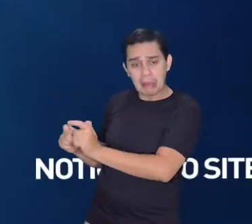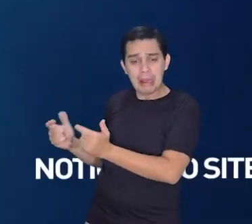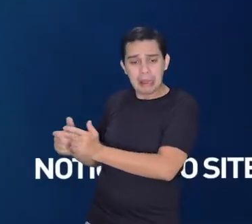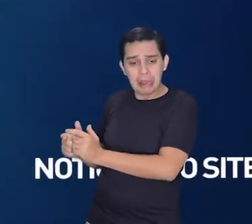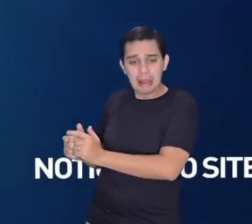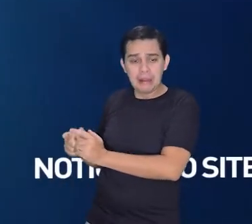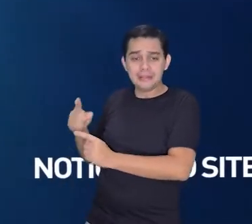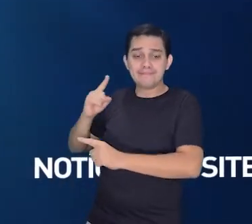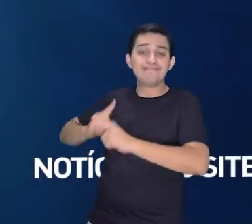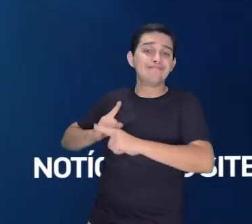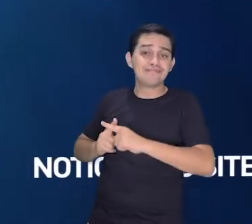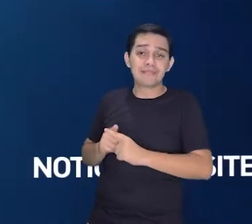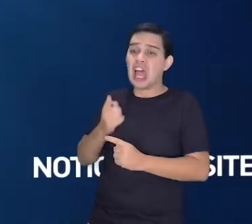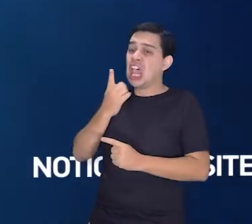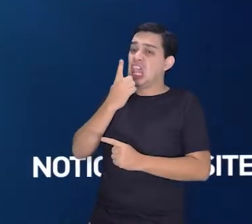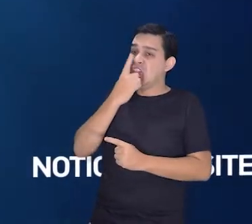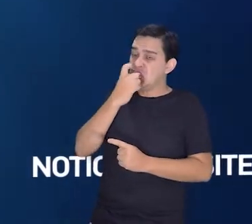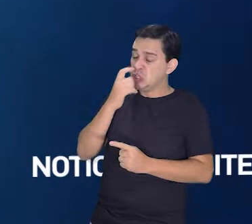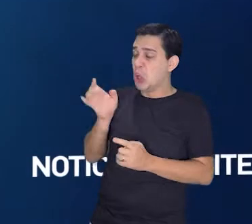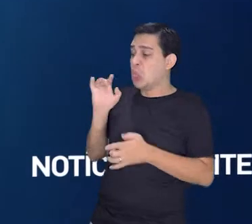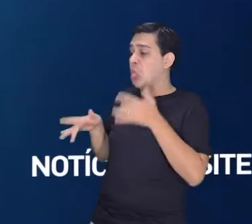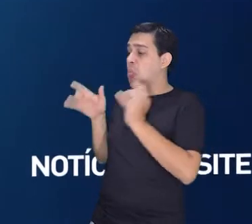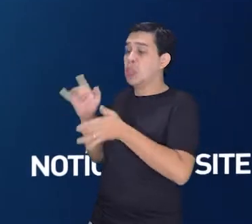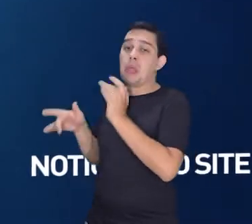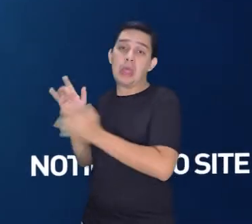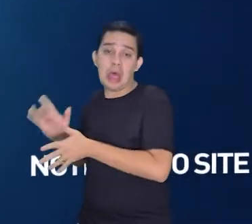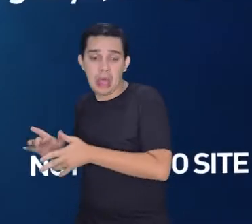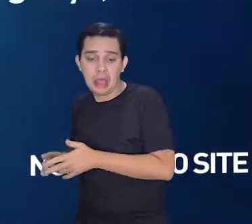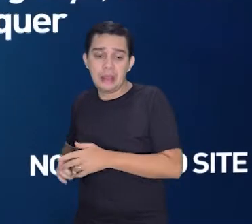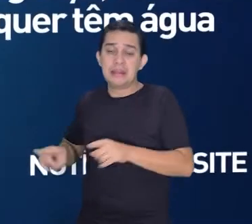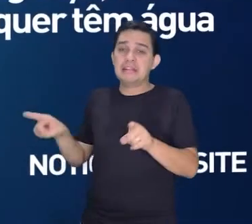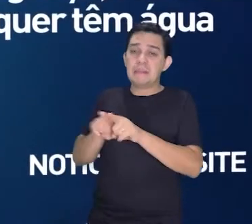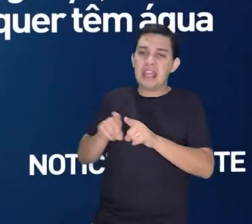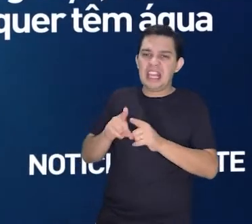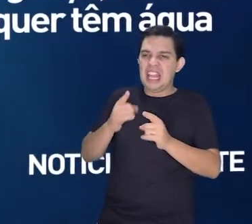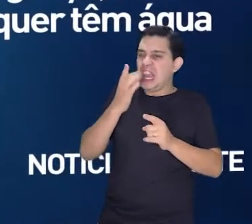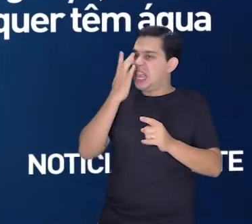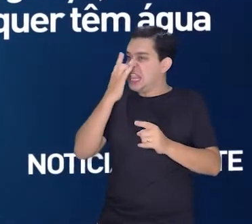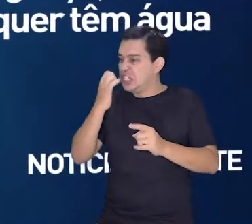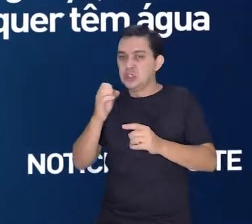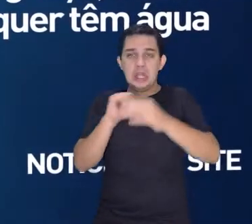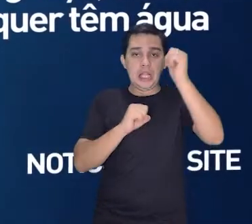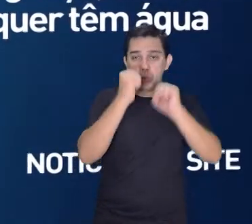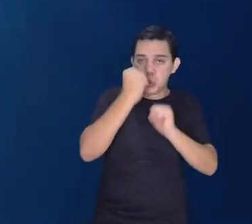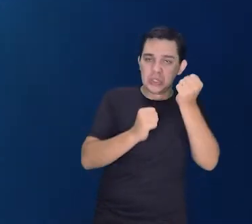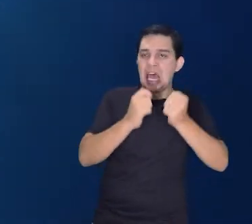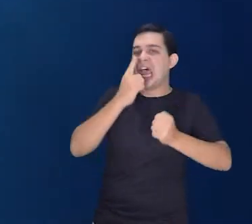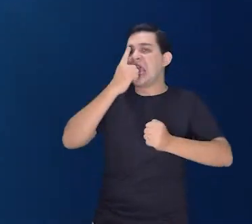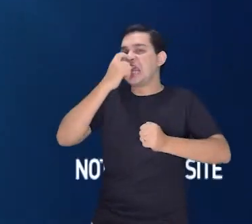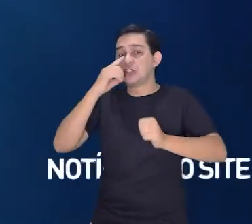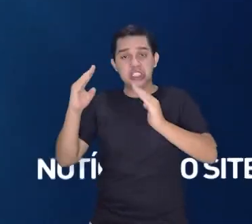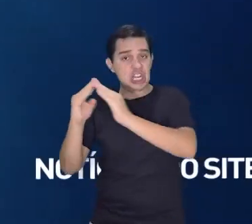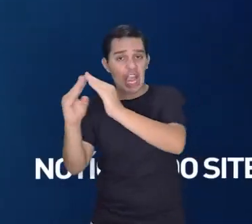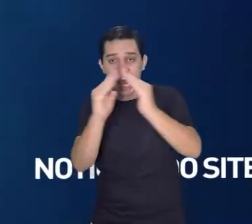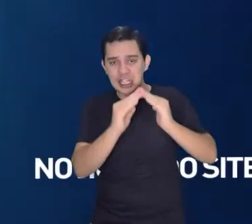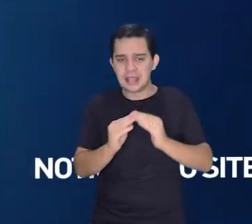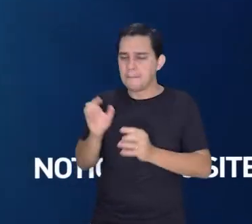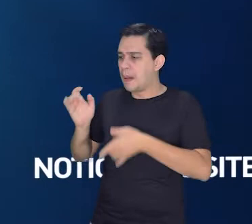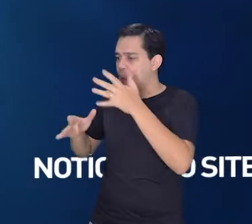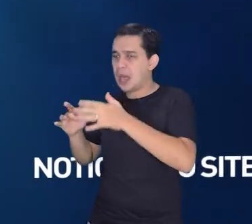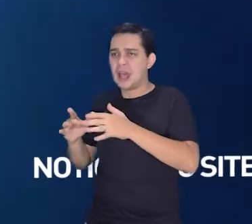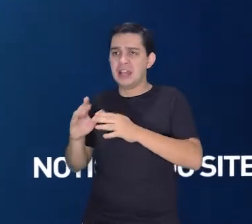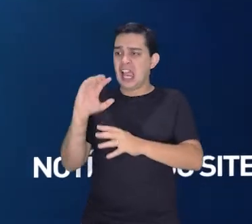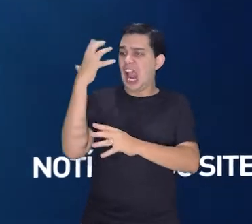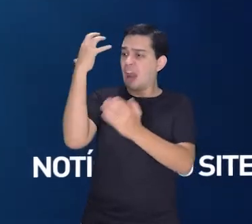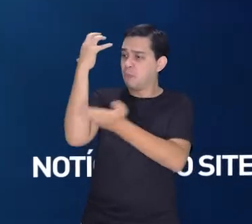despejo irregular de resíduos sólidos, de efluentes industriais e domésticos sem o devido tratamento, e o processo de erosão e